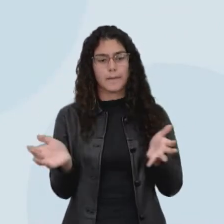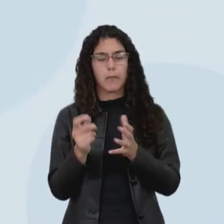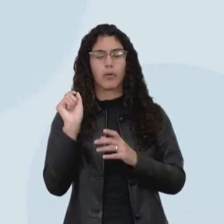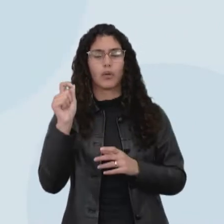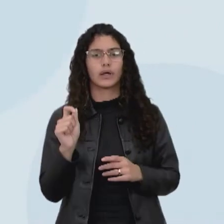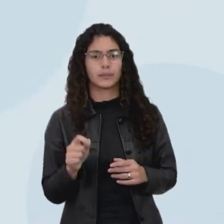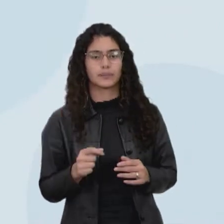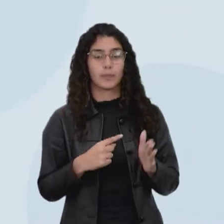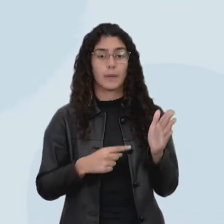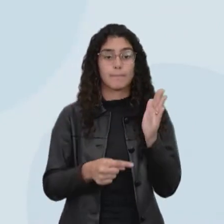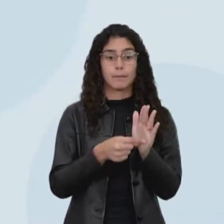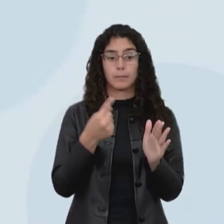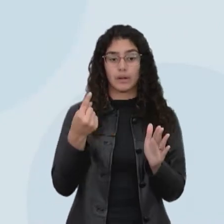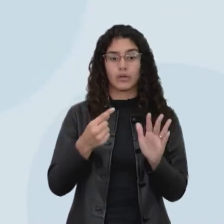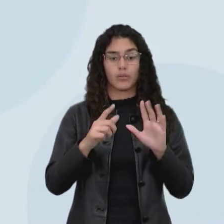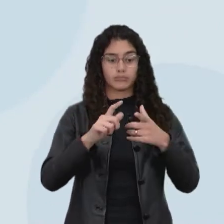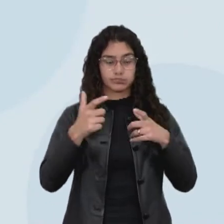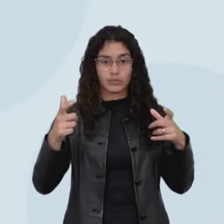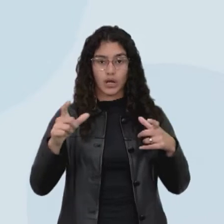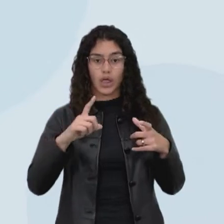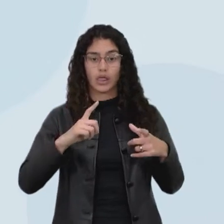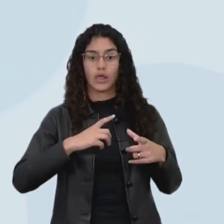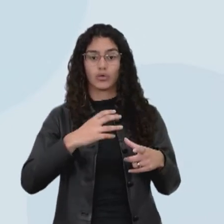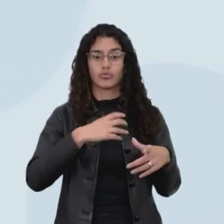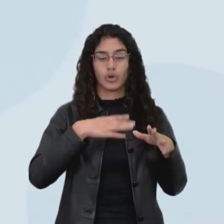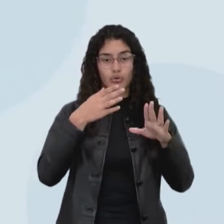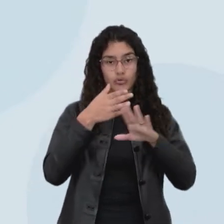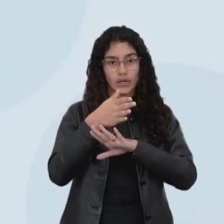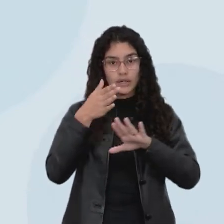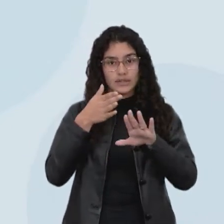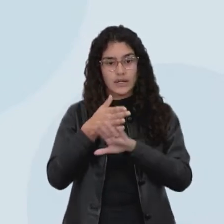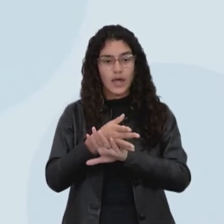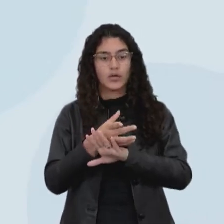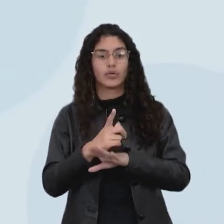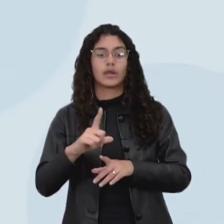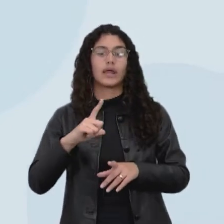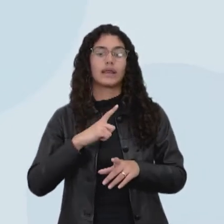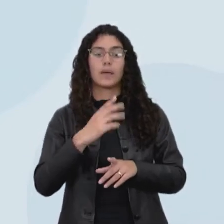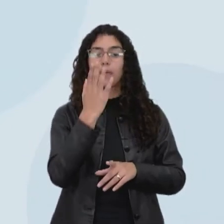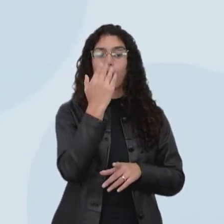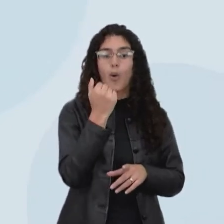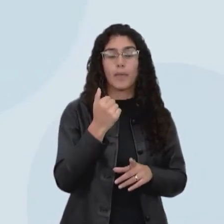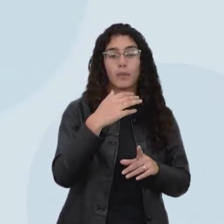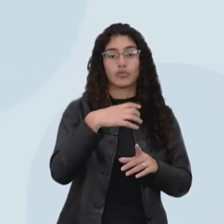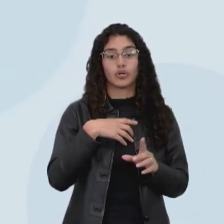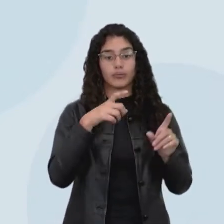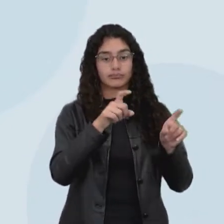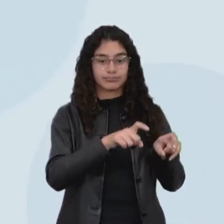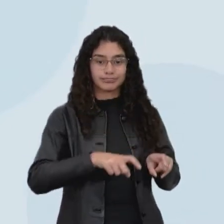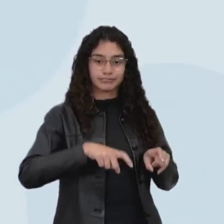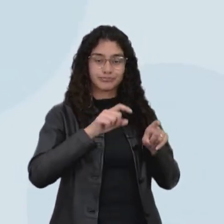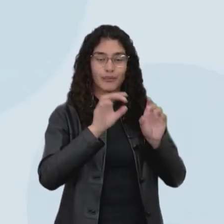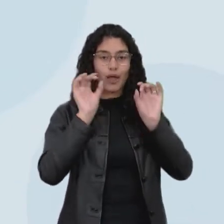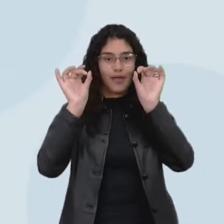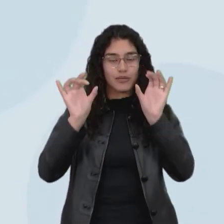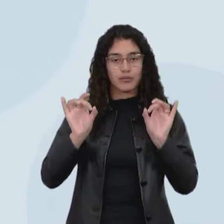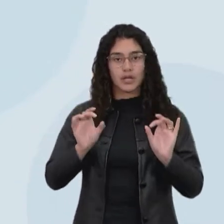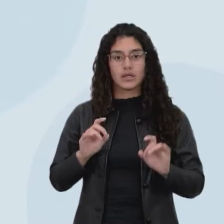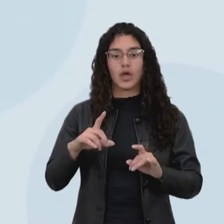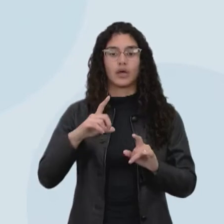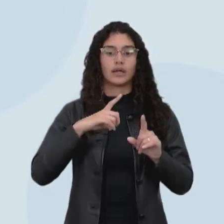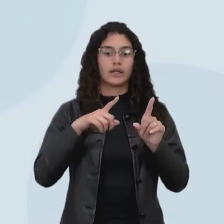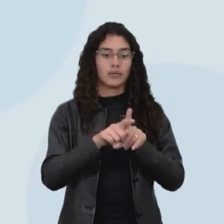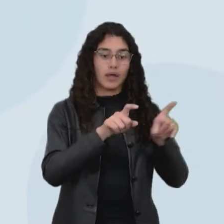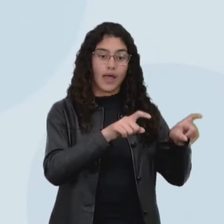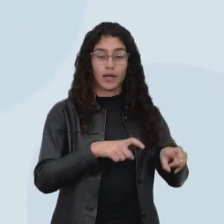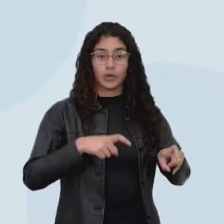quê? Primeiro, a ampliação das condições de acesso de alimentos por meio da produção, em especial